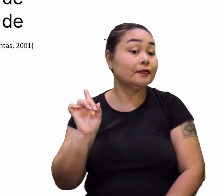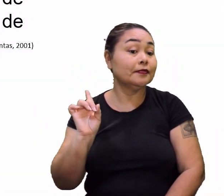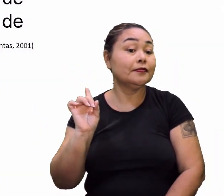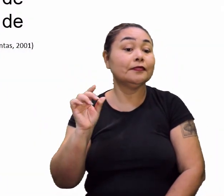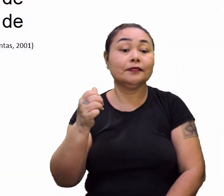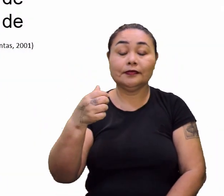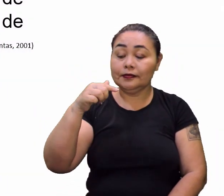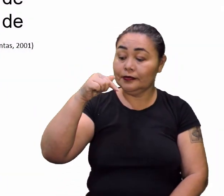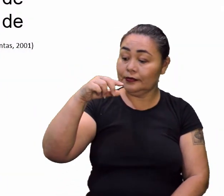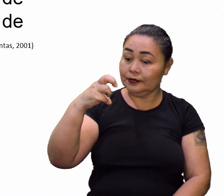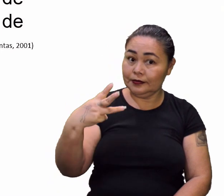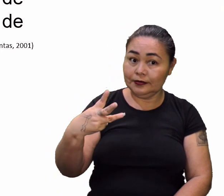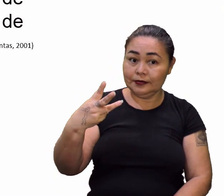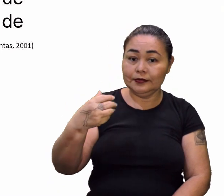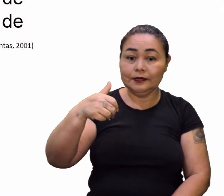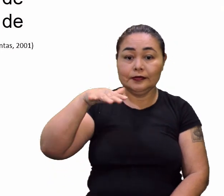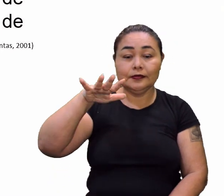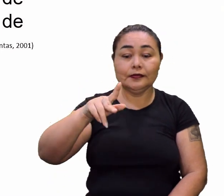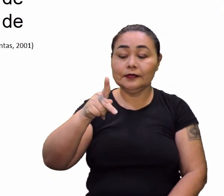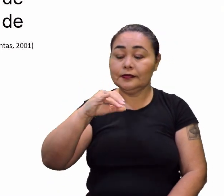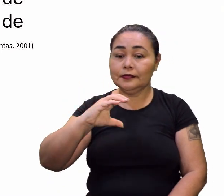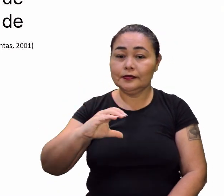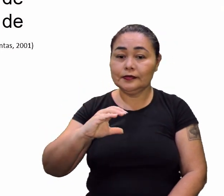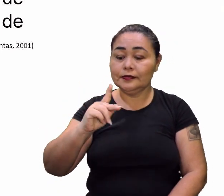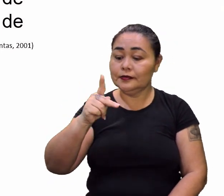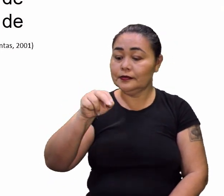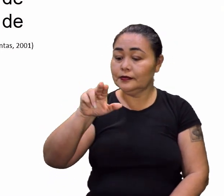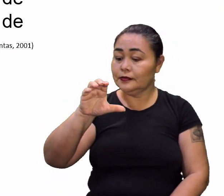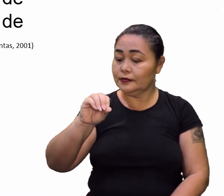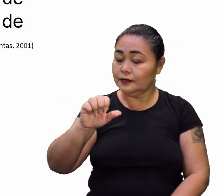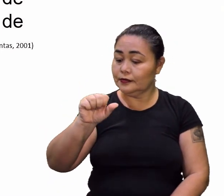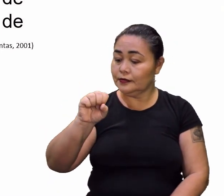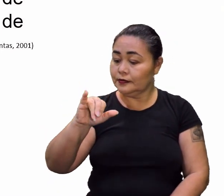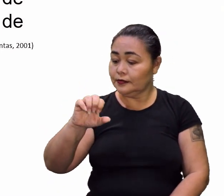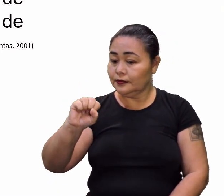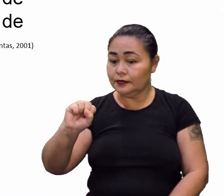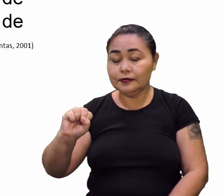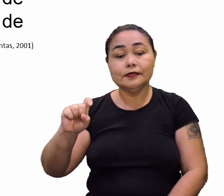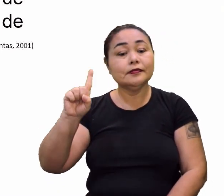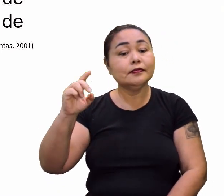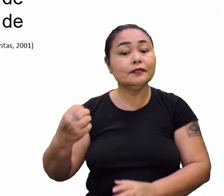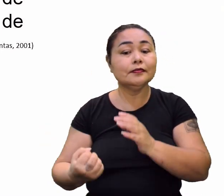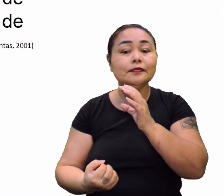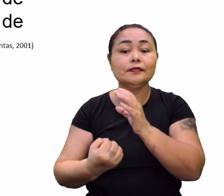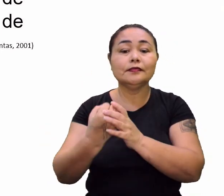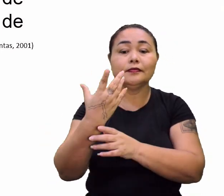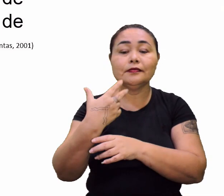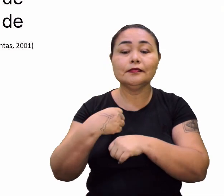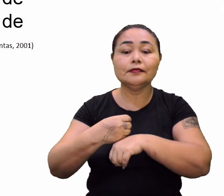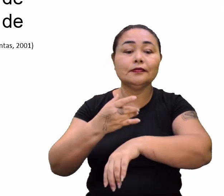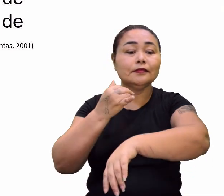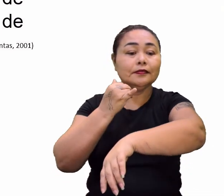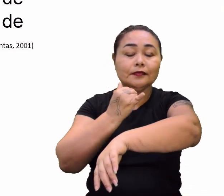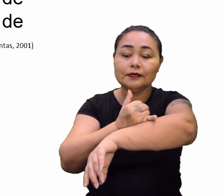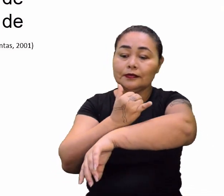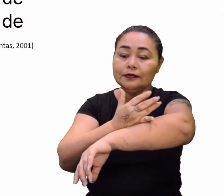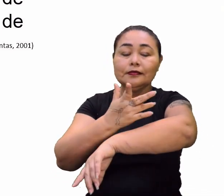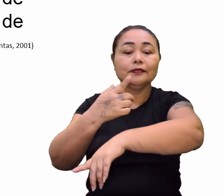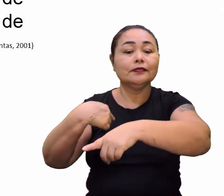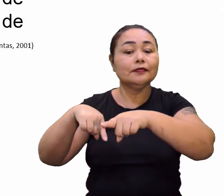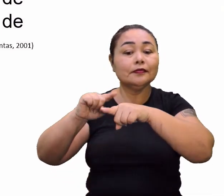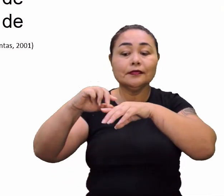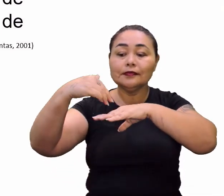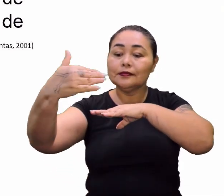Em 73 foi implantado o PIC Paulo Assis Ribeiro, que deu origem à cidade de Colorado e às